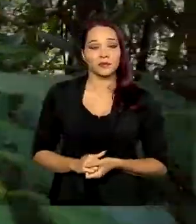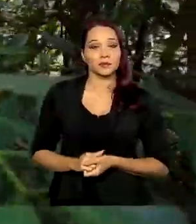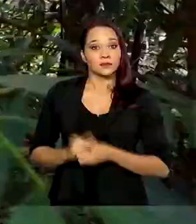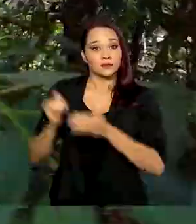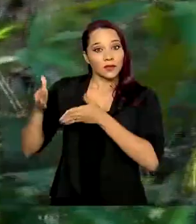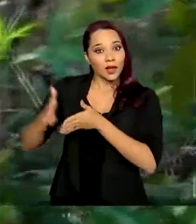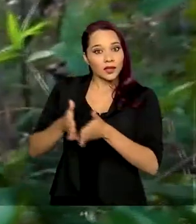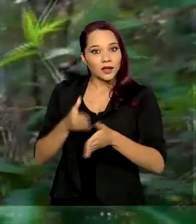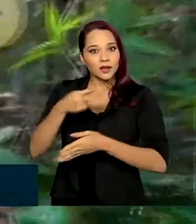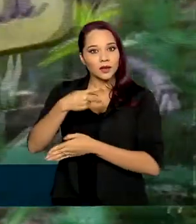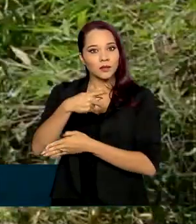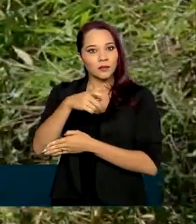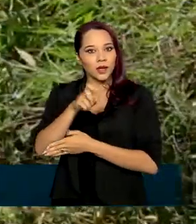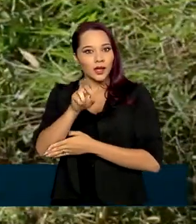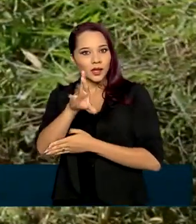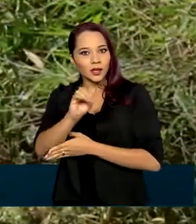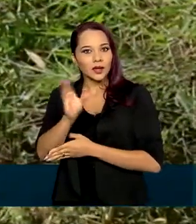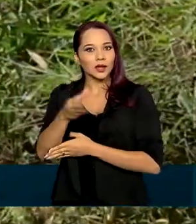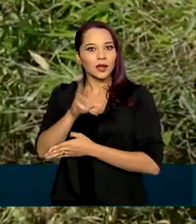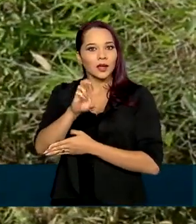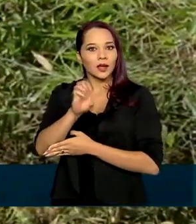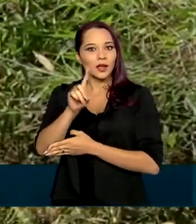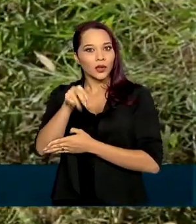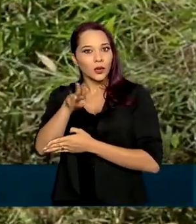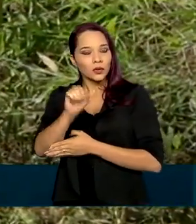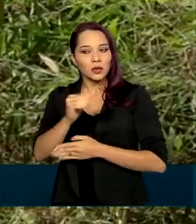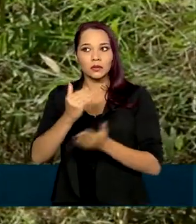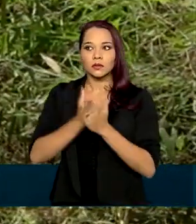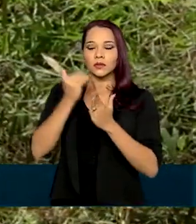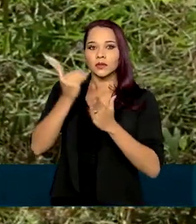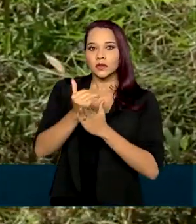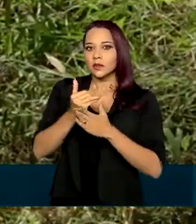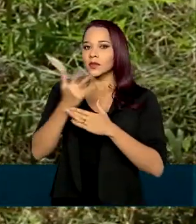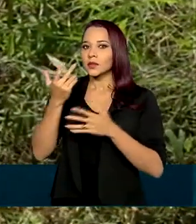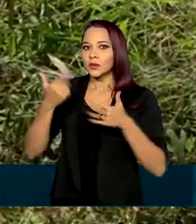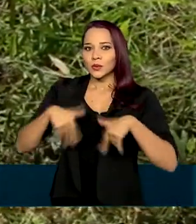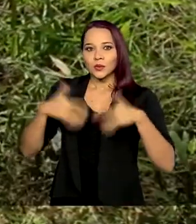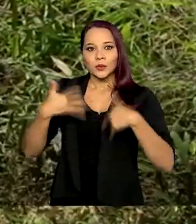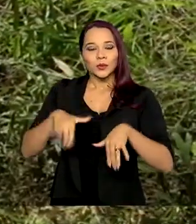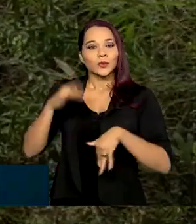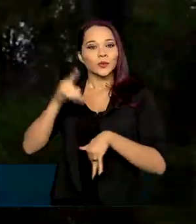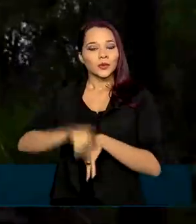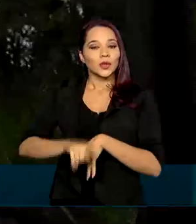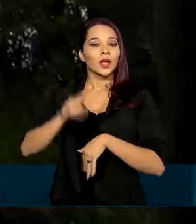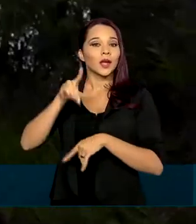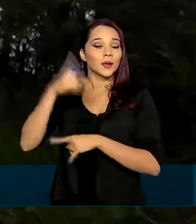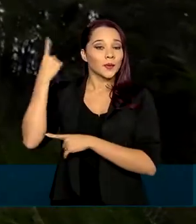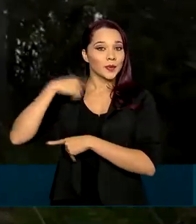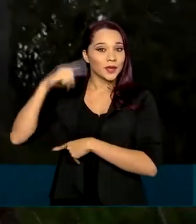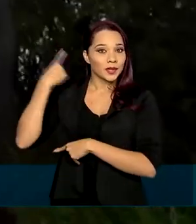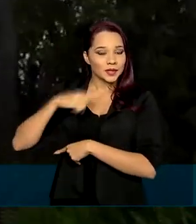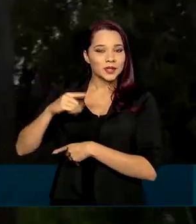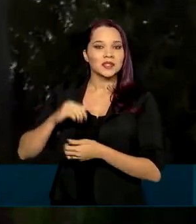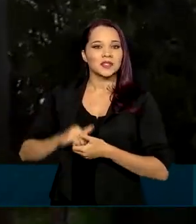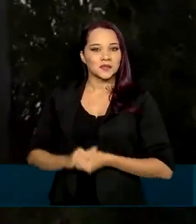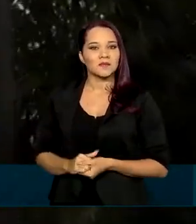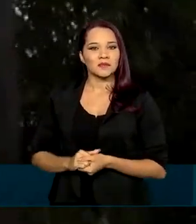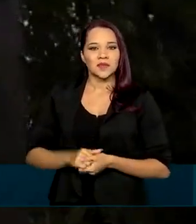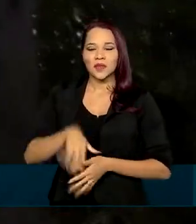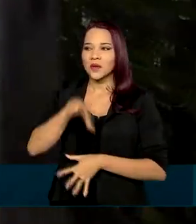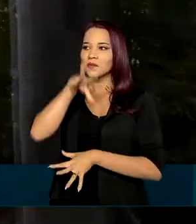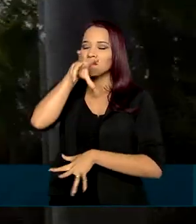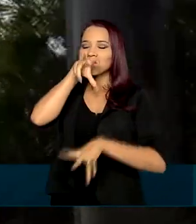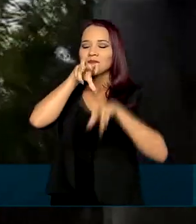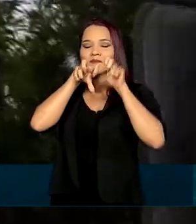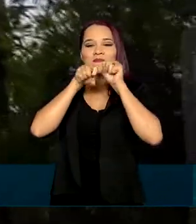trilha da Pedra Redonda é uma das atrações turísticas mais procuradas do distrito de Monte Verde, em Minas Gerais. O ar puro